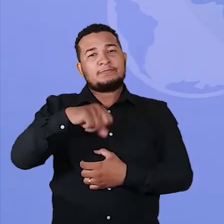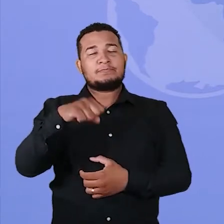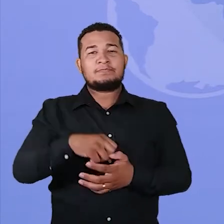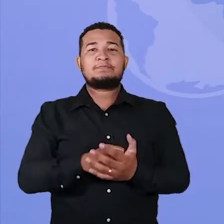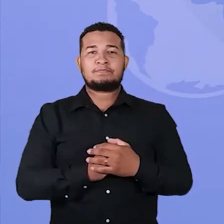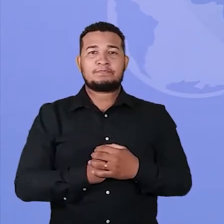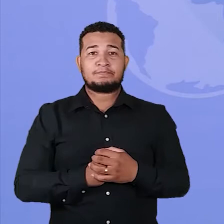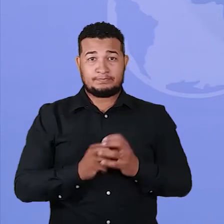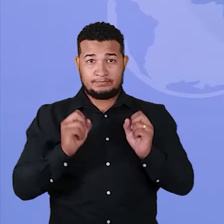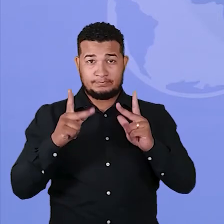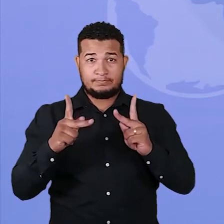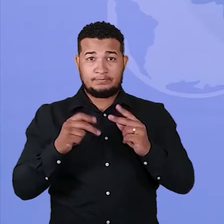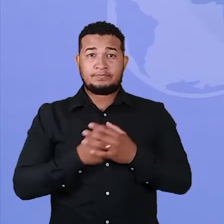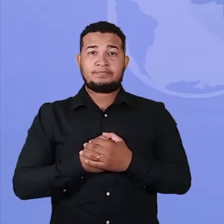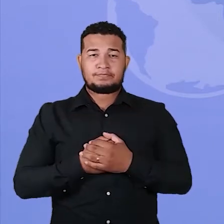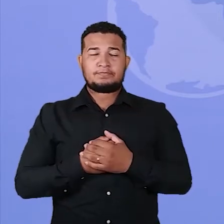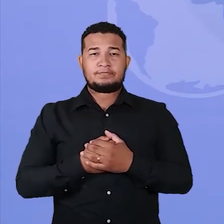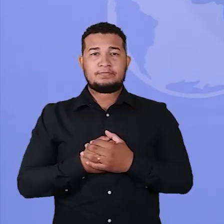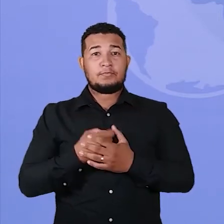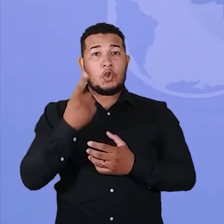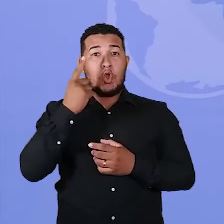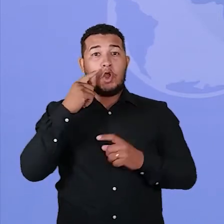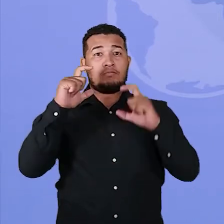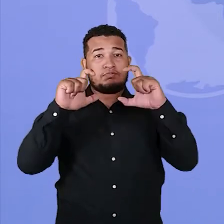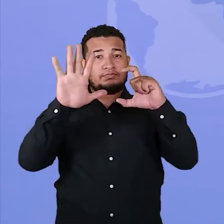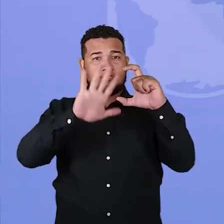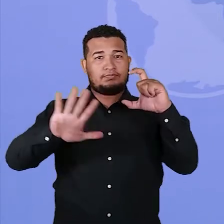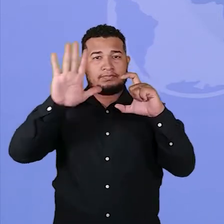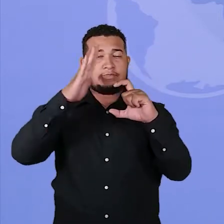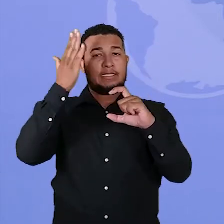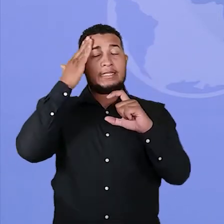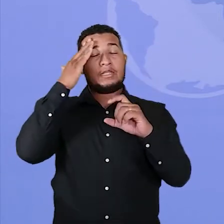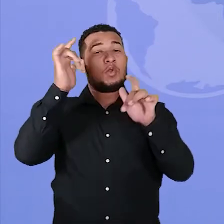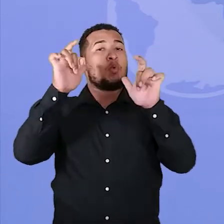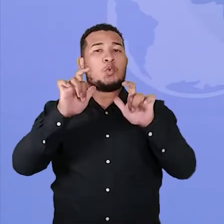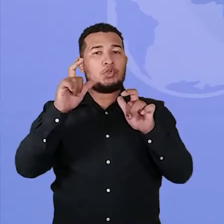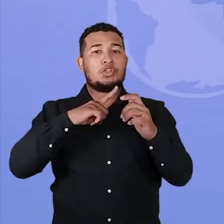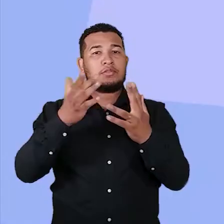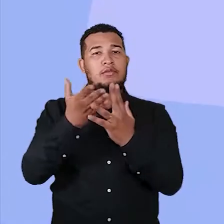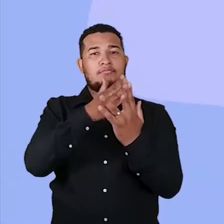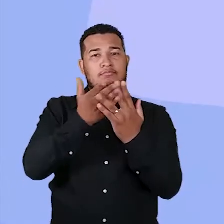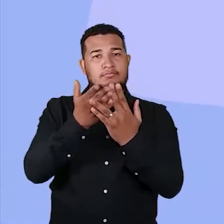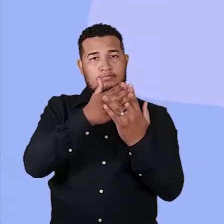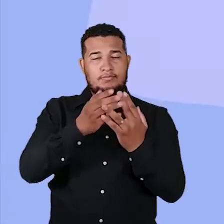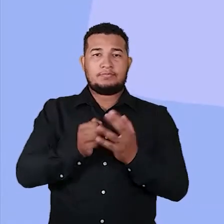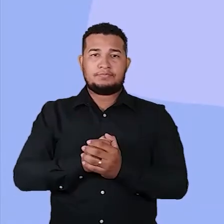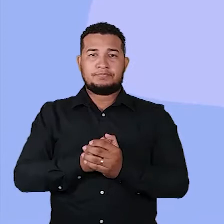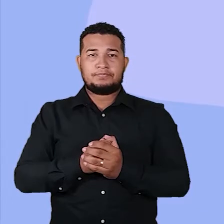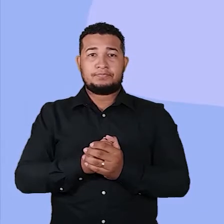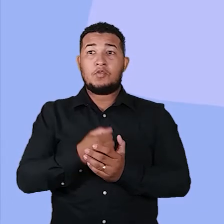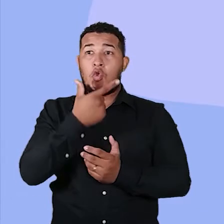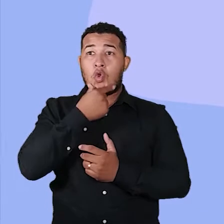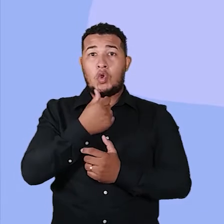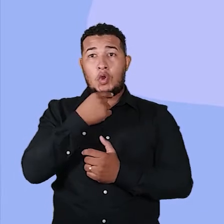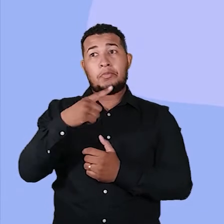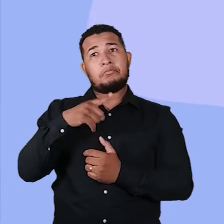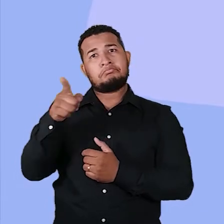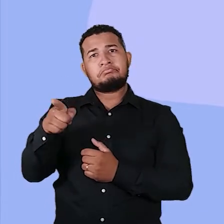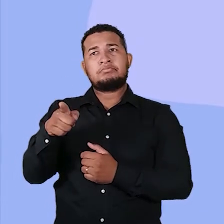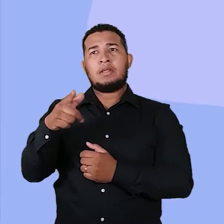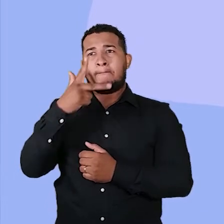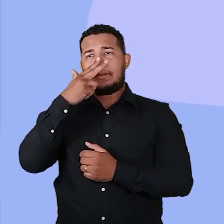de quebra de expectativa, ok? Vamos olhar a tirinha aí para a gente ver onde tem a ambiguidade. Um rapaz está ali,